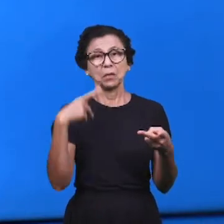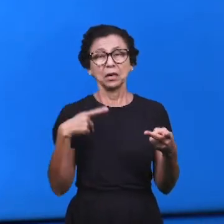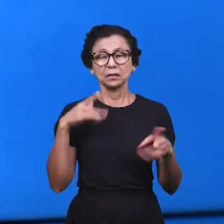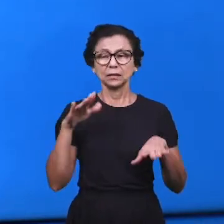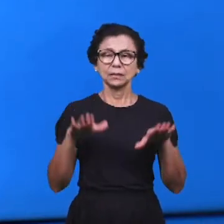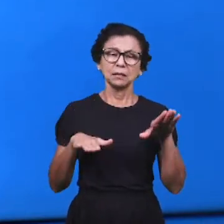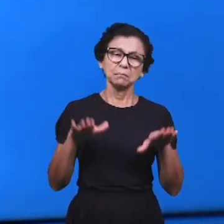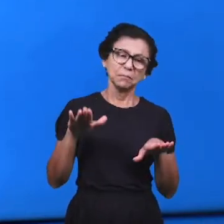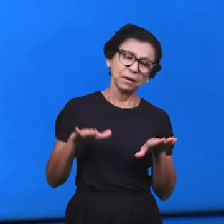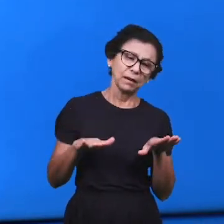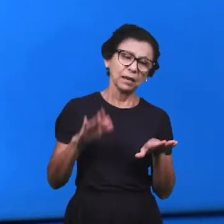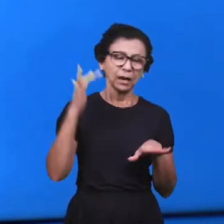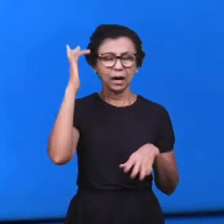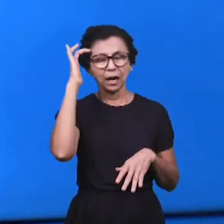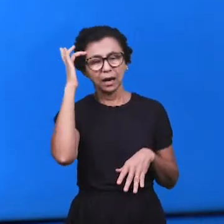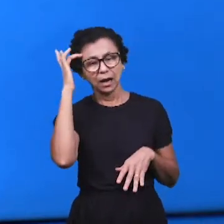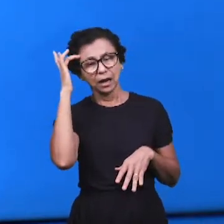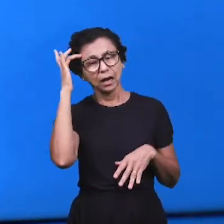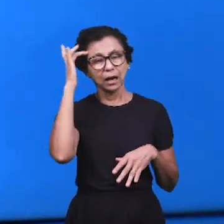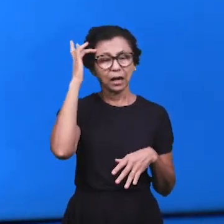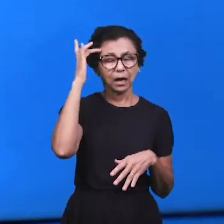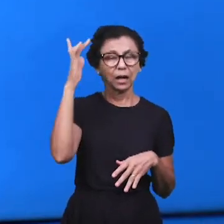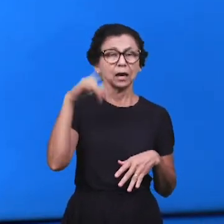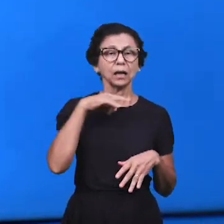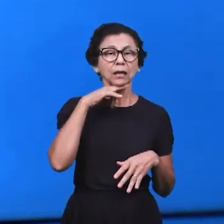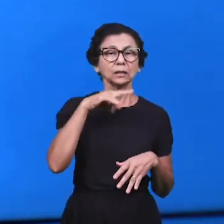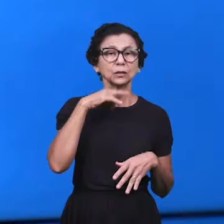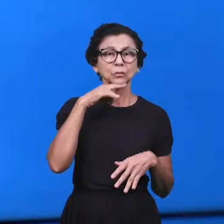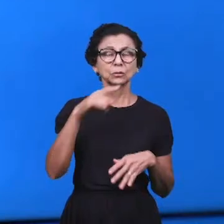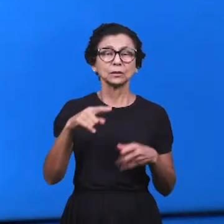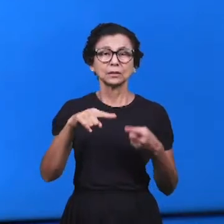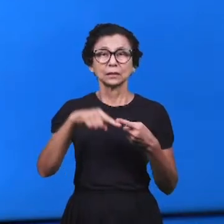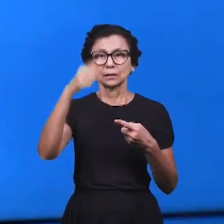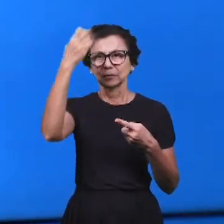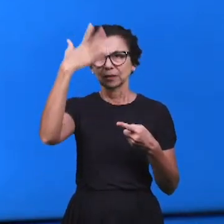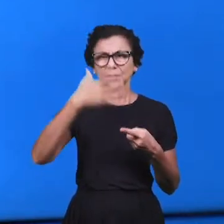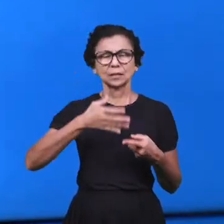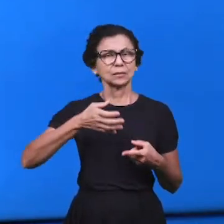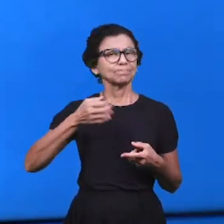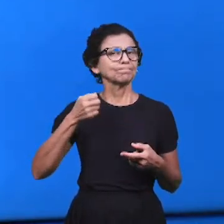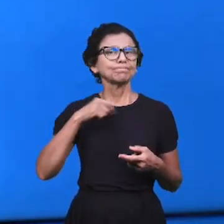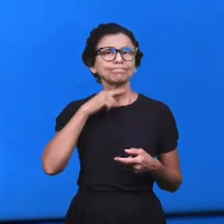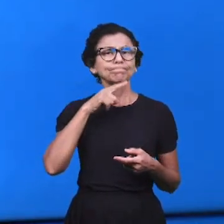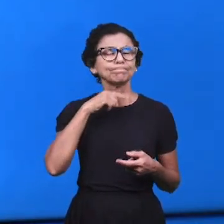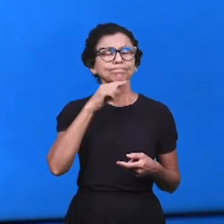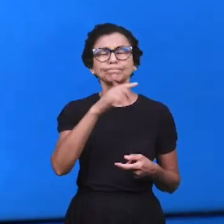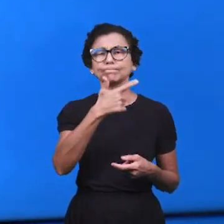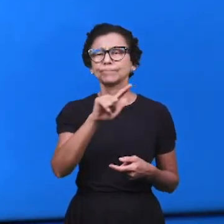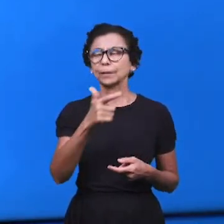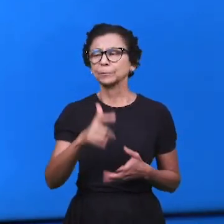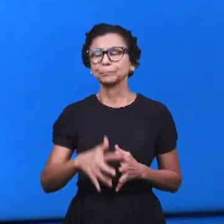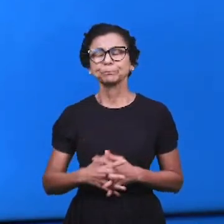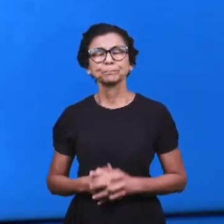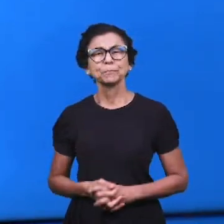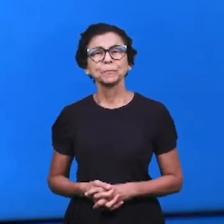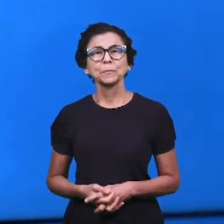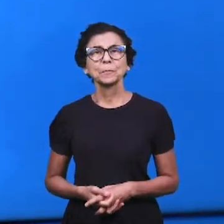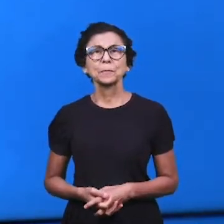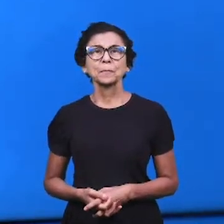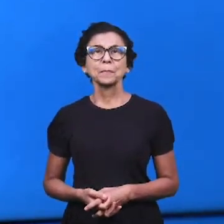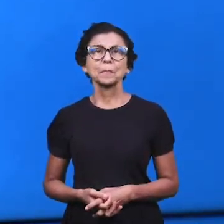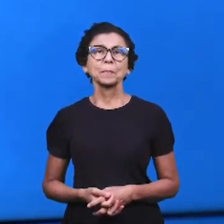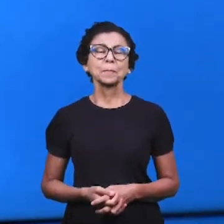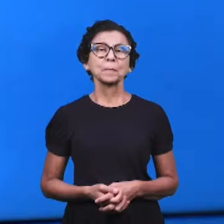relativa, a revelação ela é uma verdade absoluta, muito bem colocado na sua resposta. E por ser uma